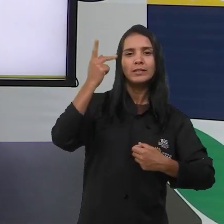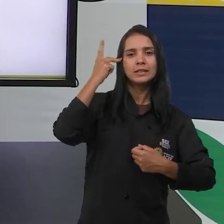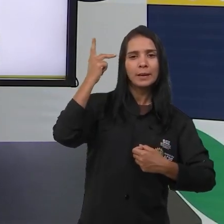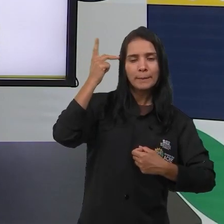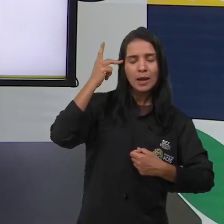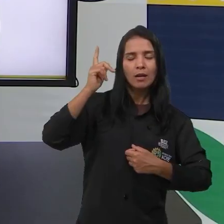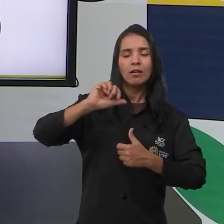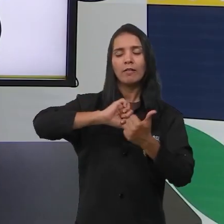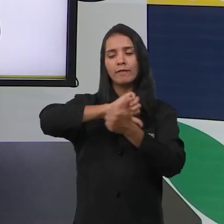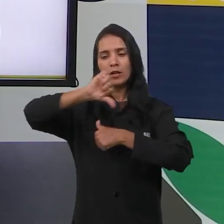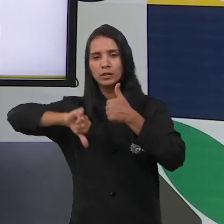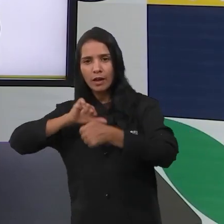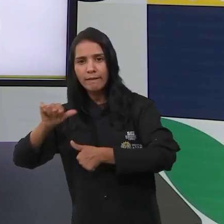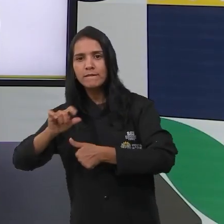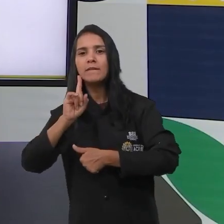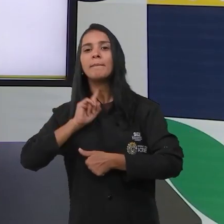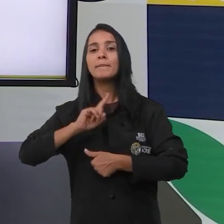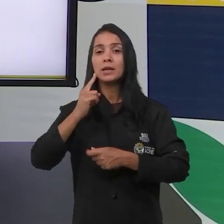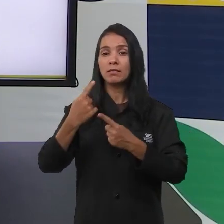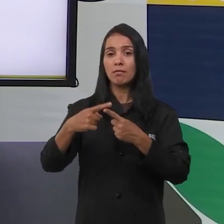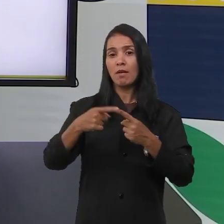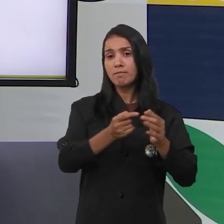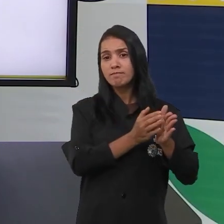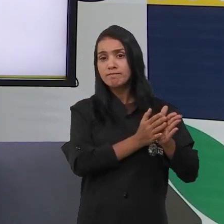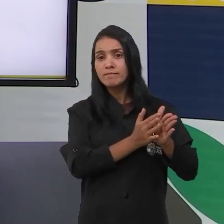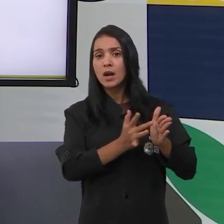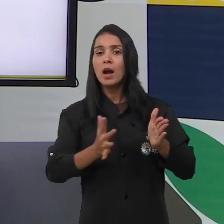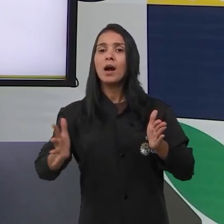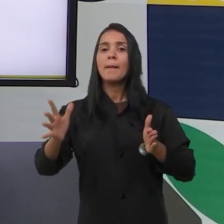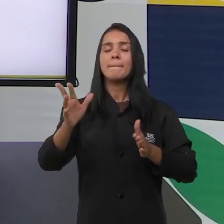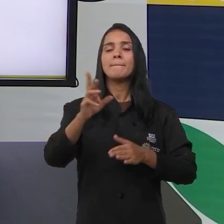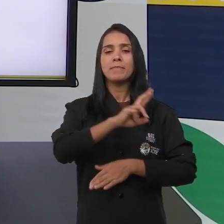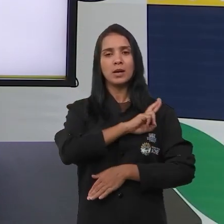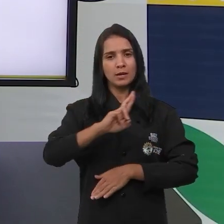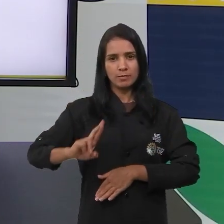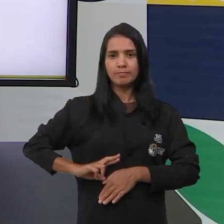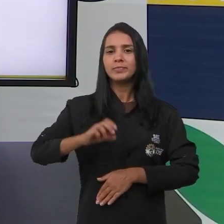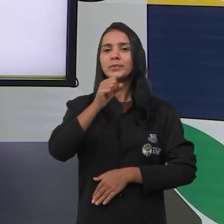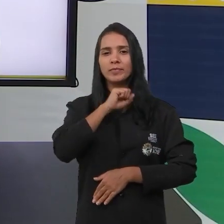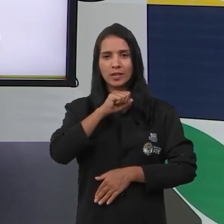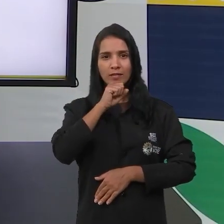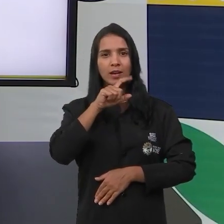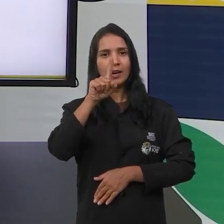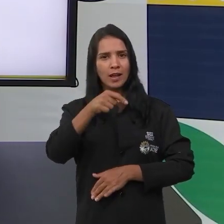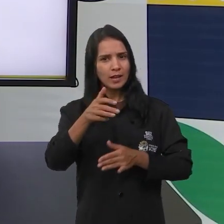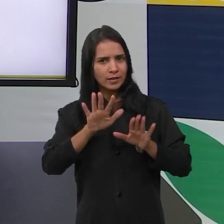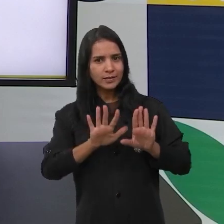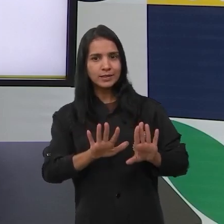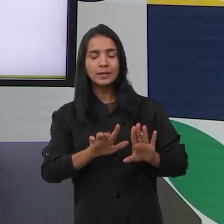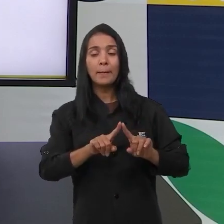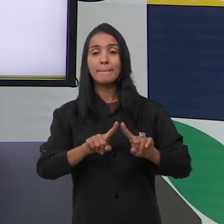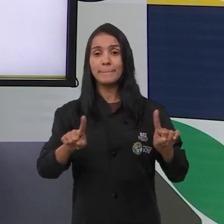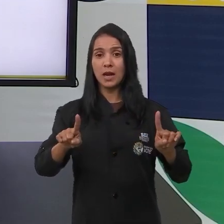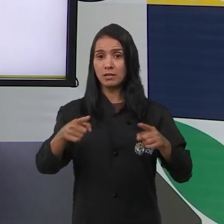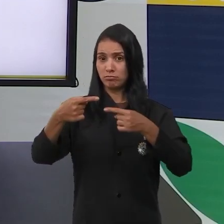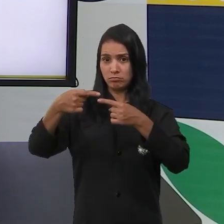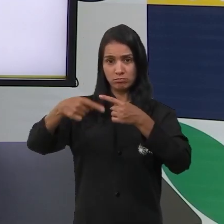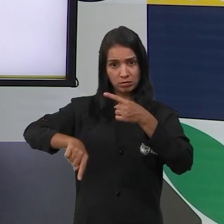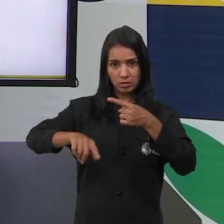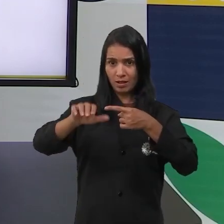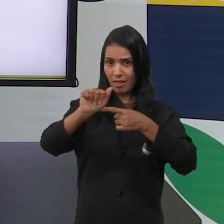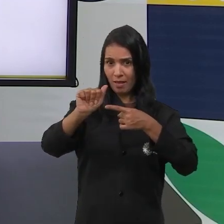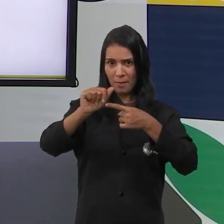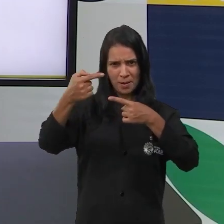leite, se deu nos primeiros anos da República Velha. Então, essa alternativa a gente já